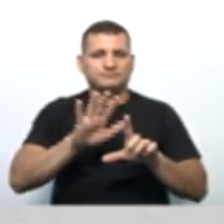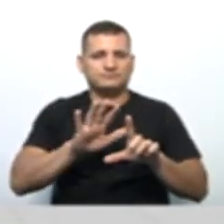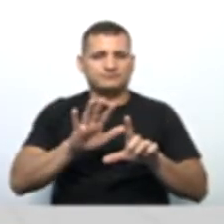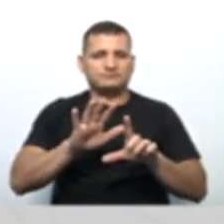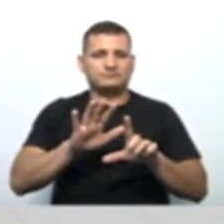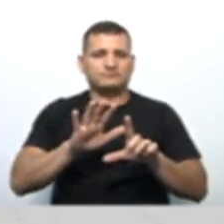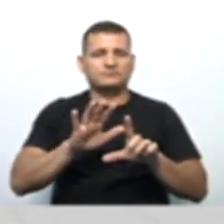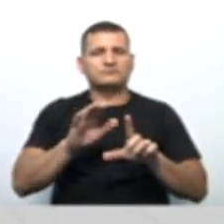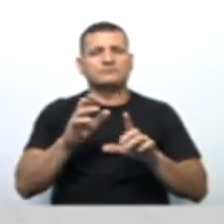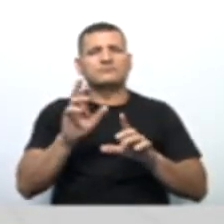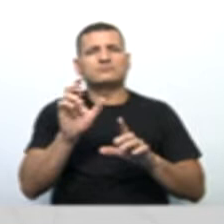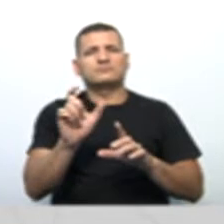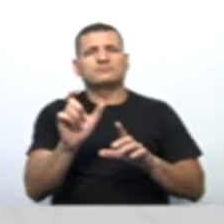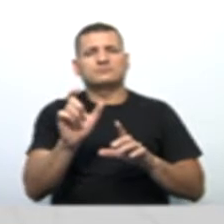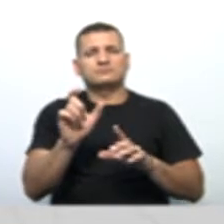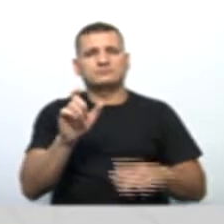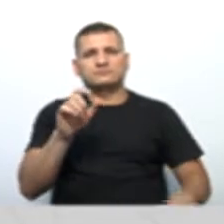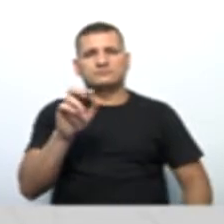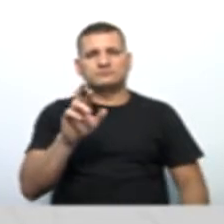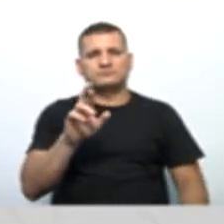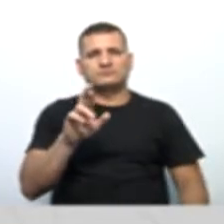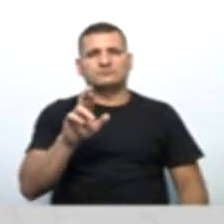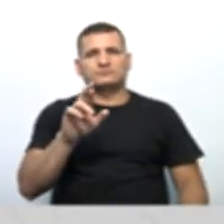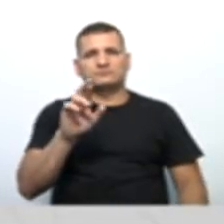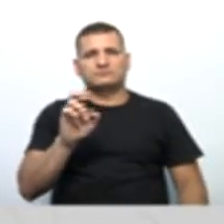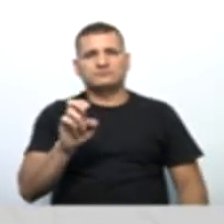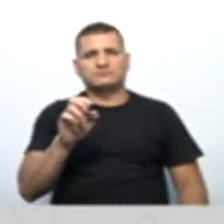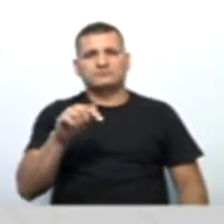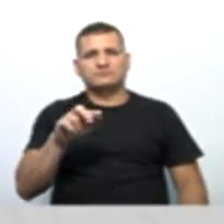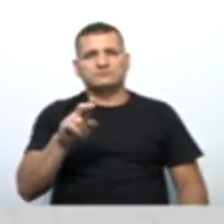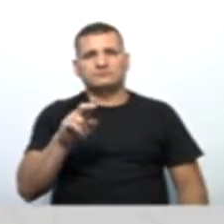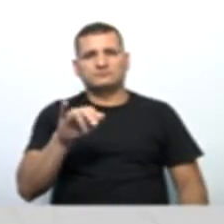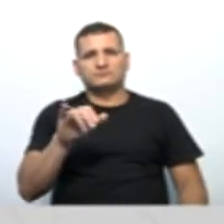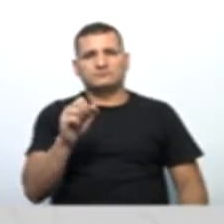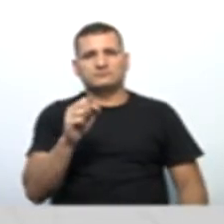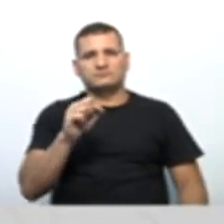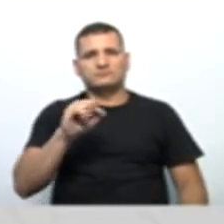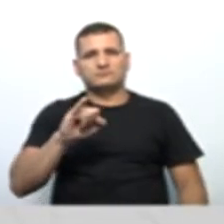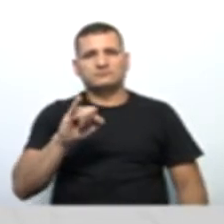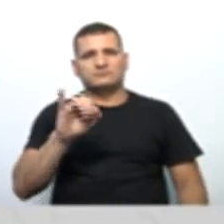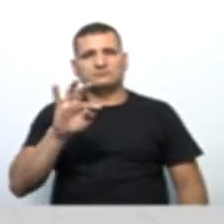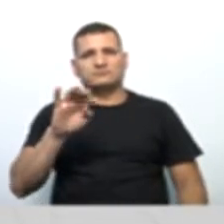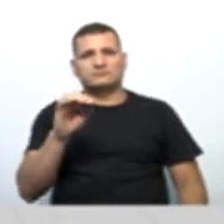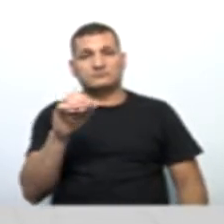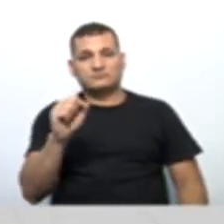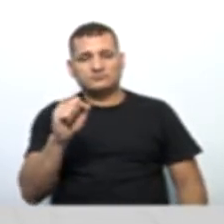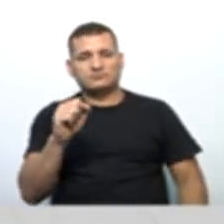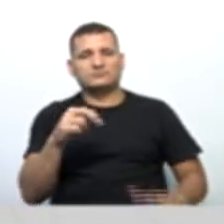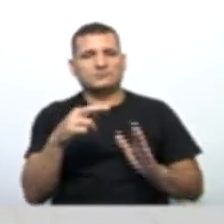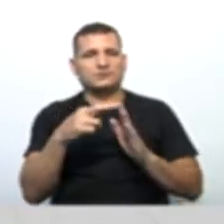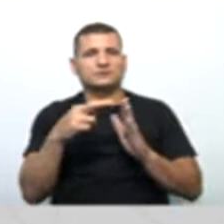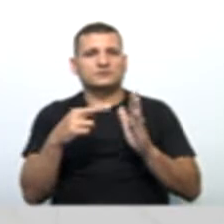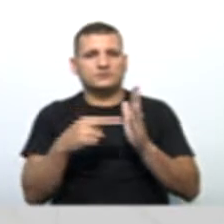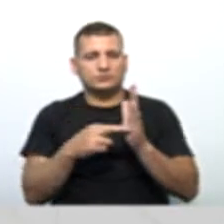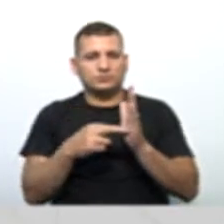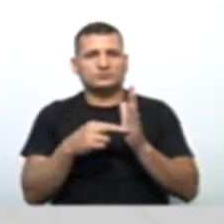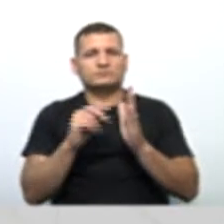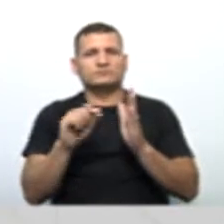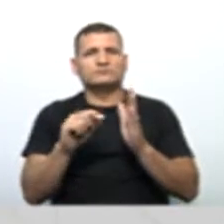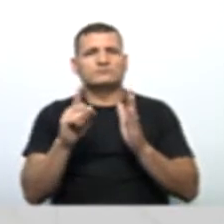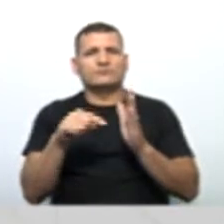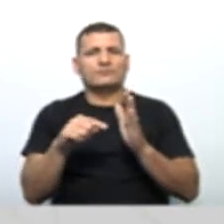que o requisito está essa palavra é importante porque esses requisitos era que você vai colher as informações